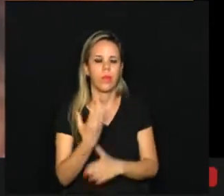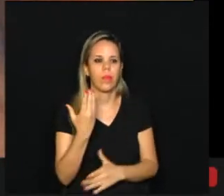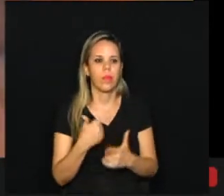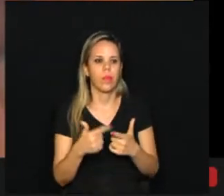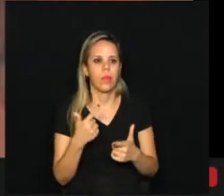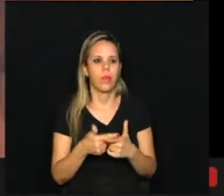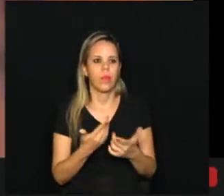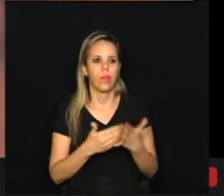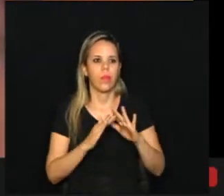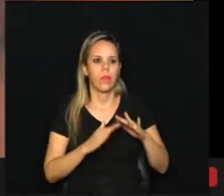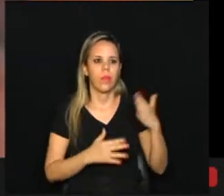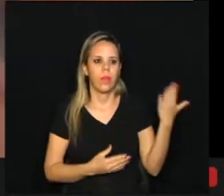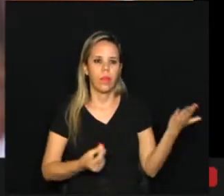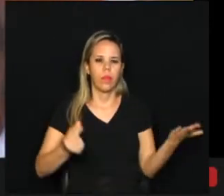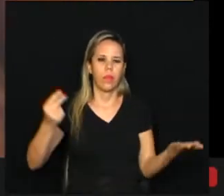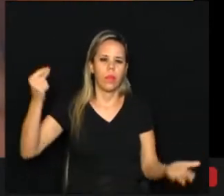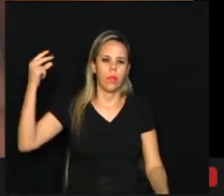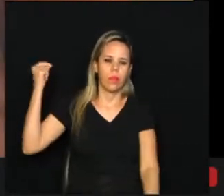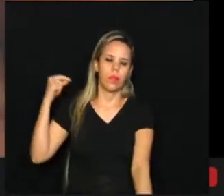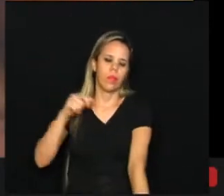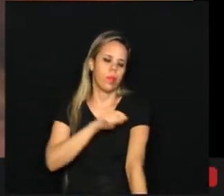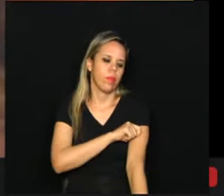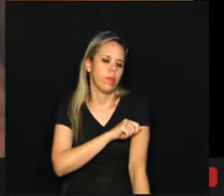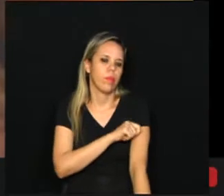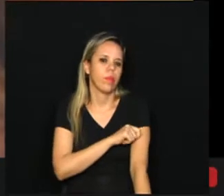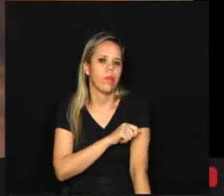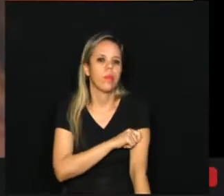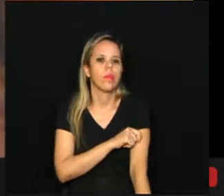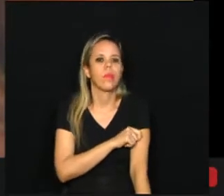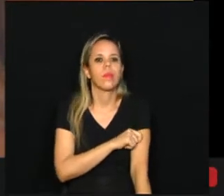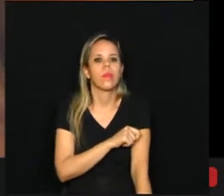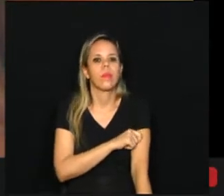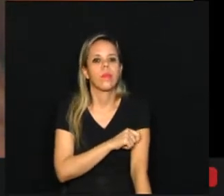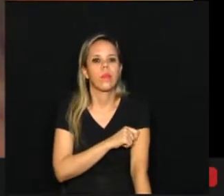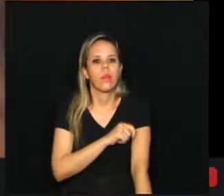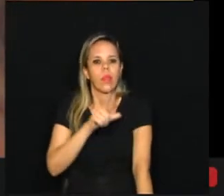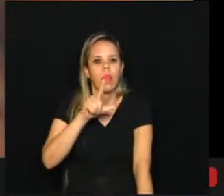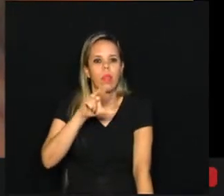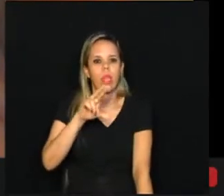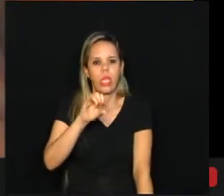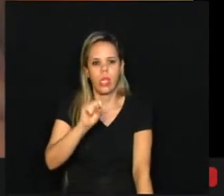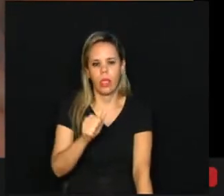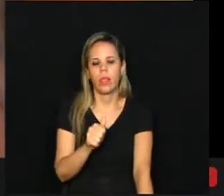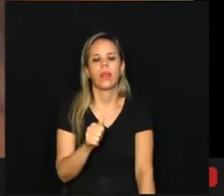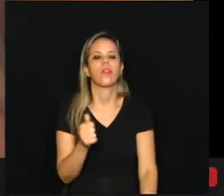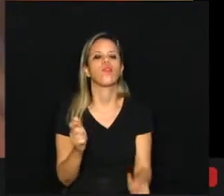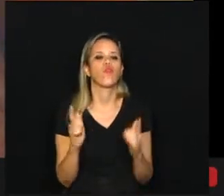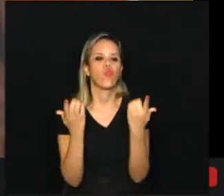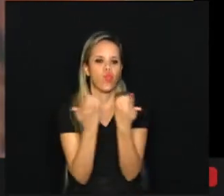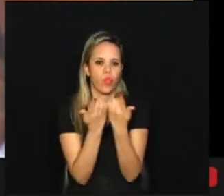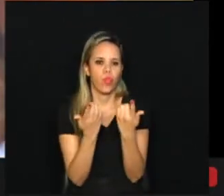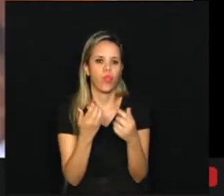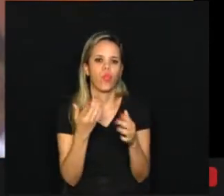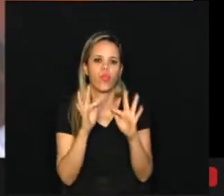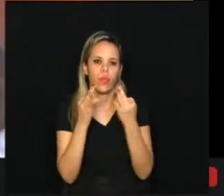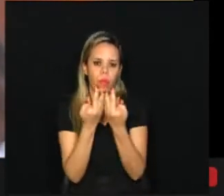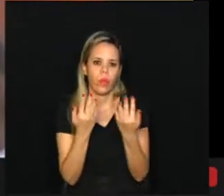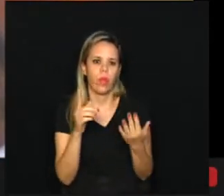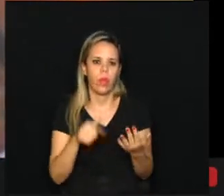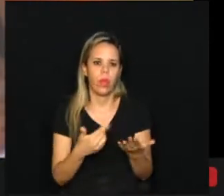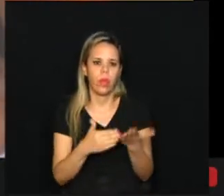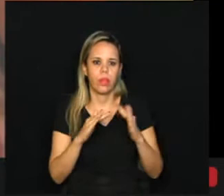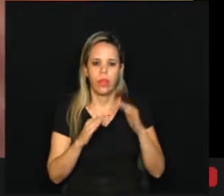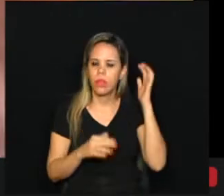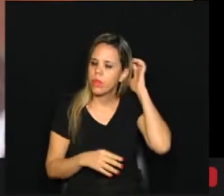caso, o aluno Lucas, ele sugeriu num grupo de pais, que na verdade é um grupo da